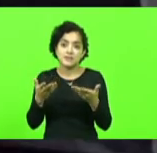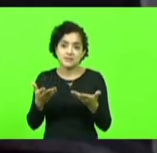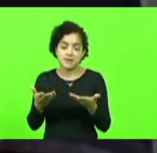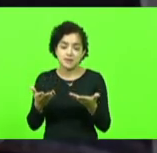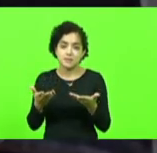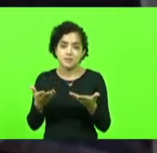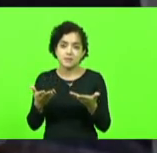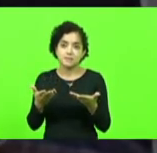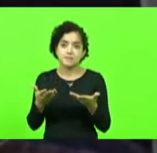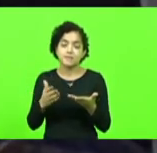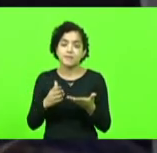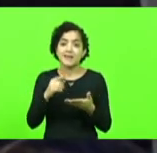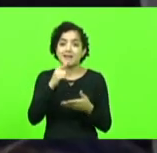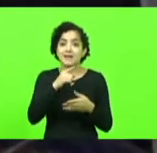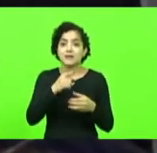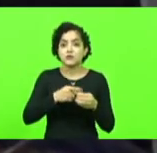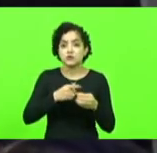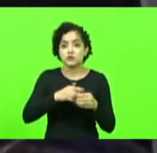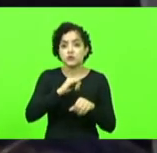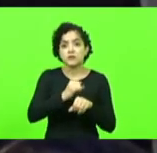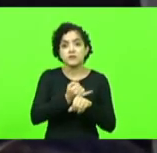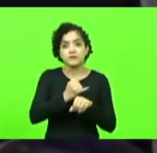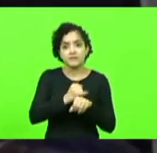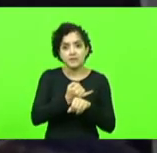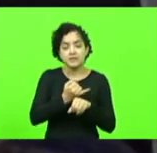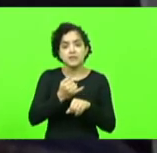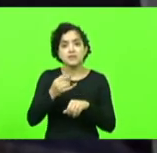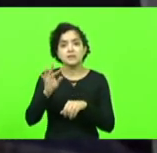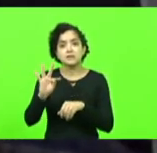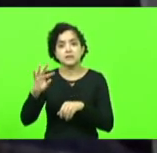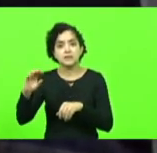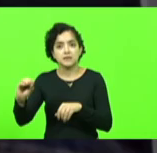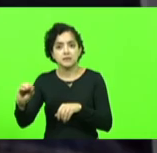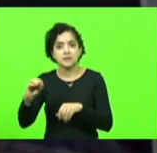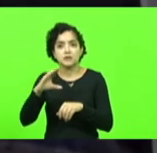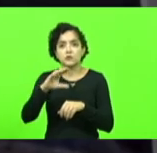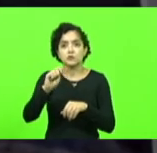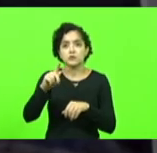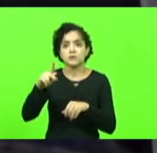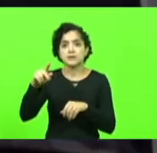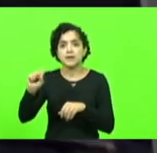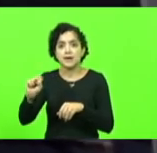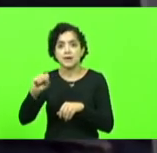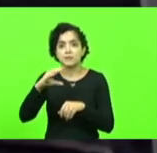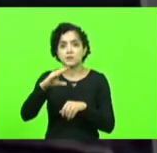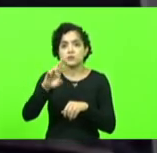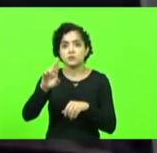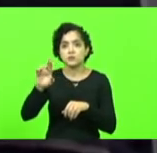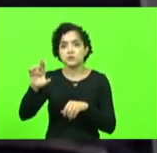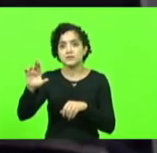Em Joinville, nós temos terapeutas ocupacionais nos CAPs, nos CREAs, nos NASFs, né?